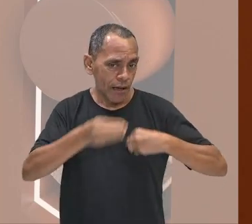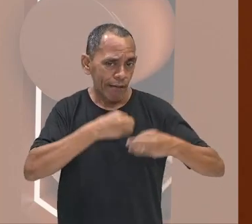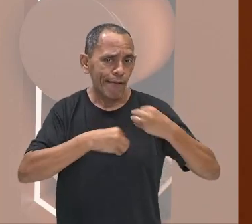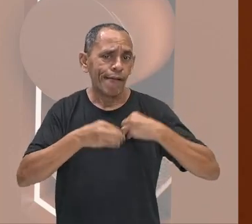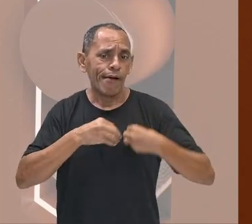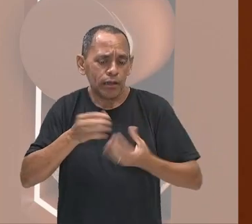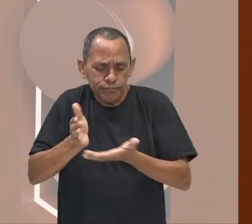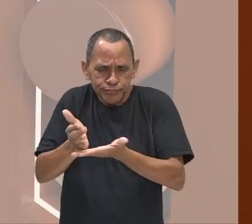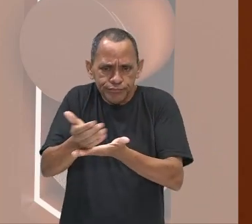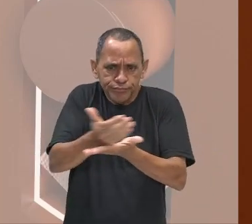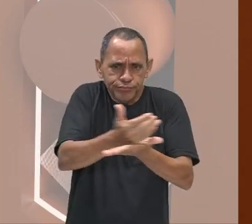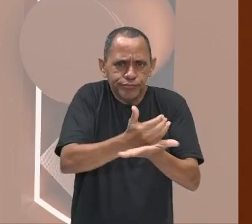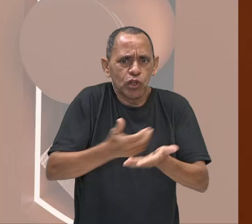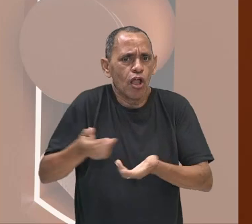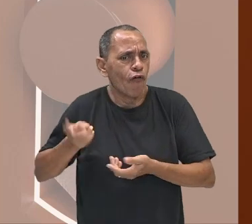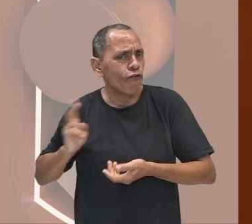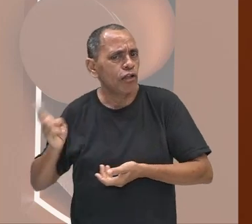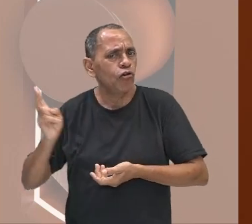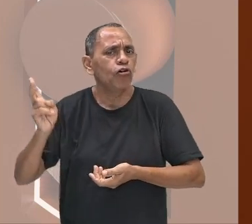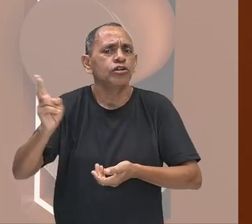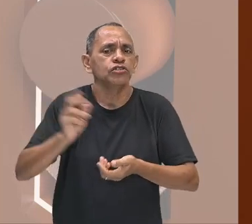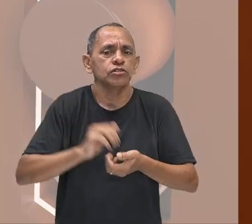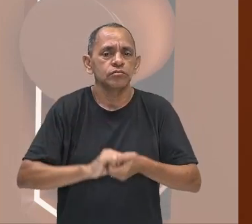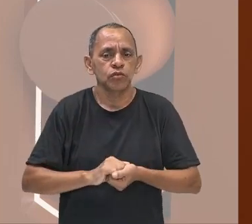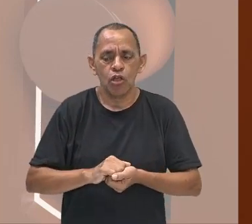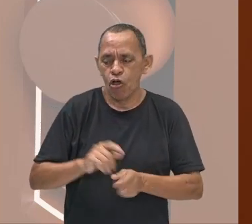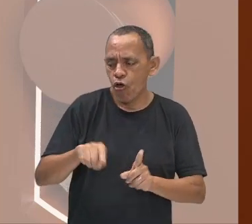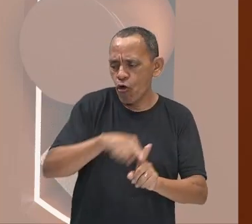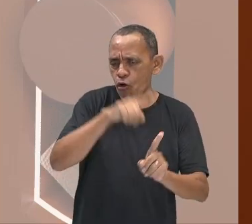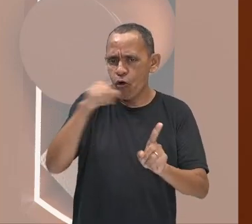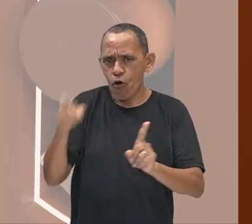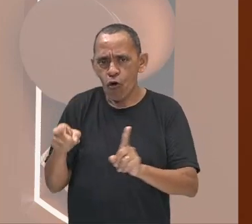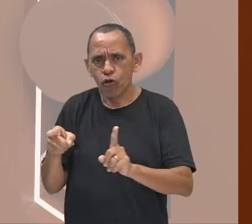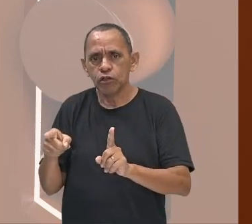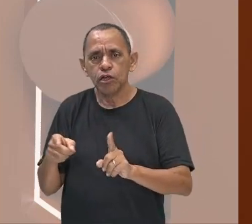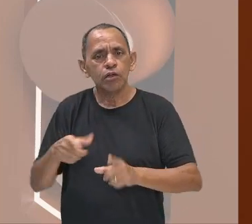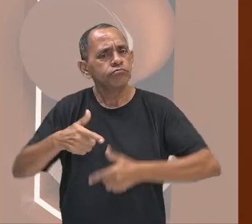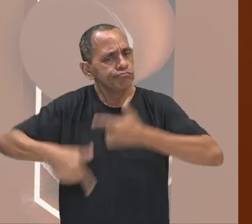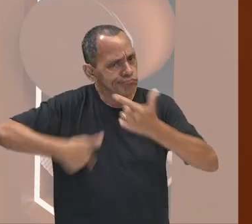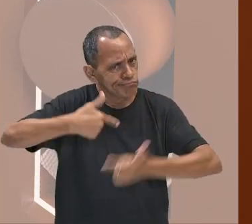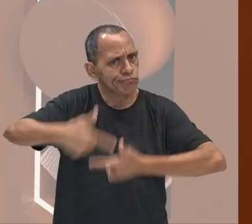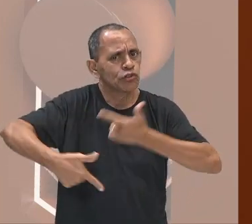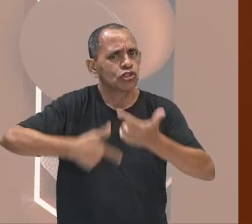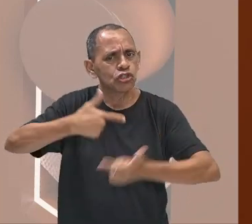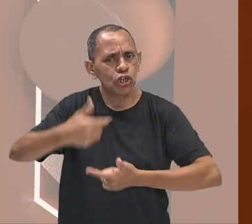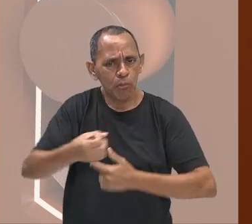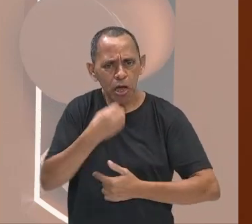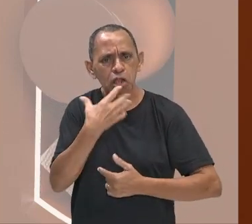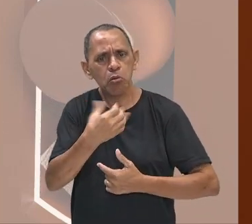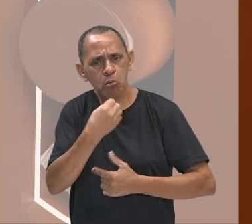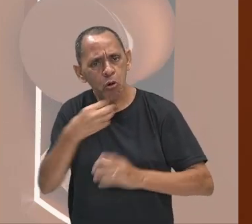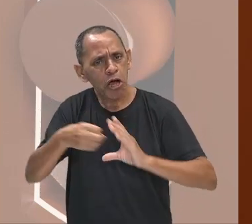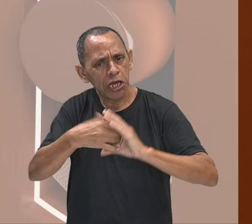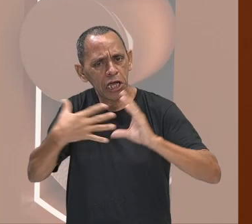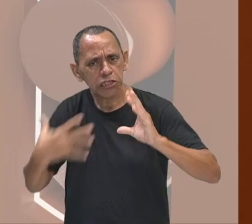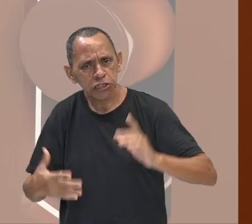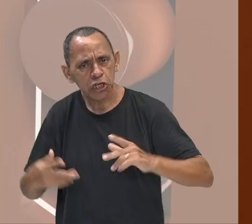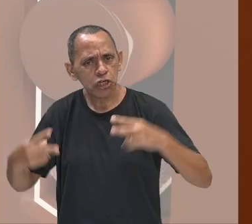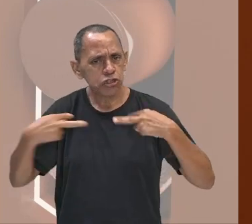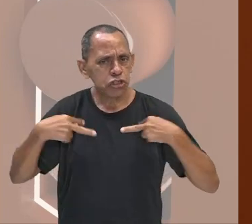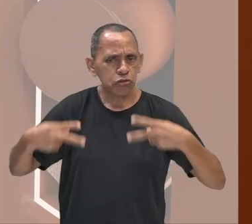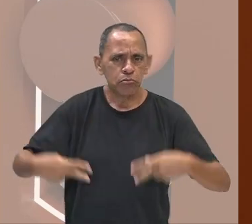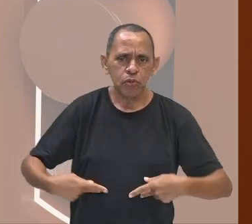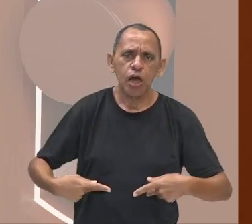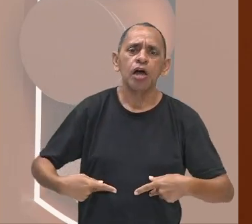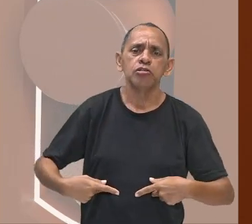ideologia religiosa que diz que não, que o trabalho enobrece o homem, que o trabalho sim é da parte de Deus, por assim dizer,